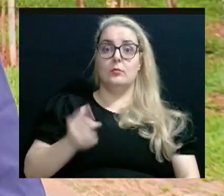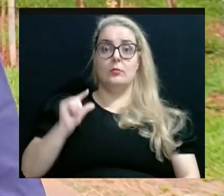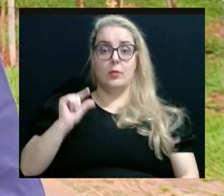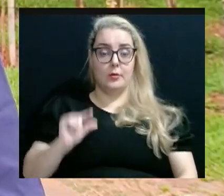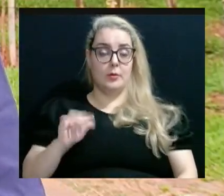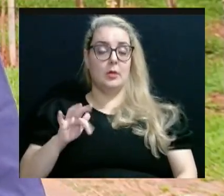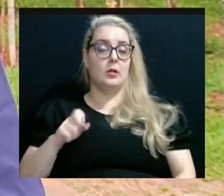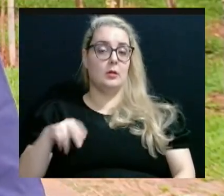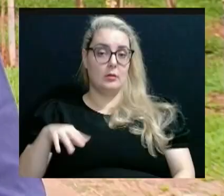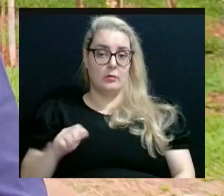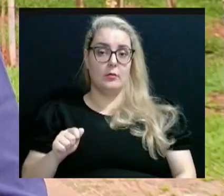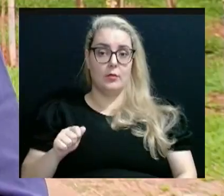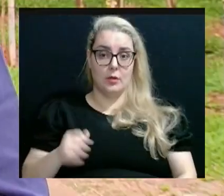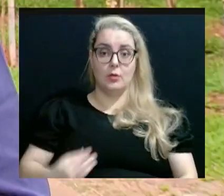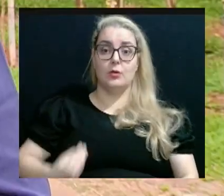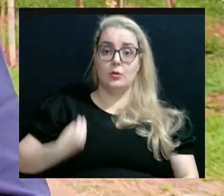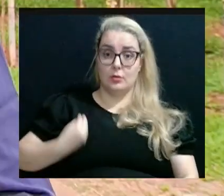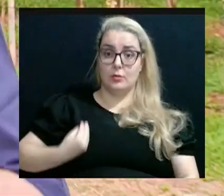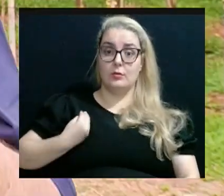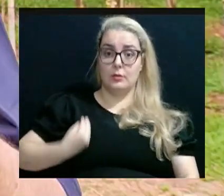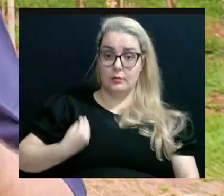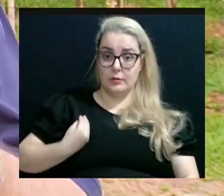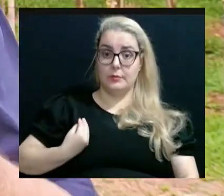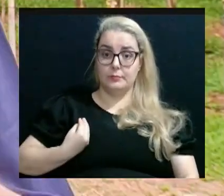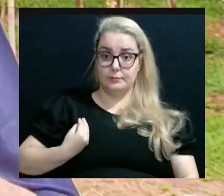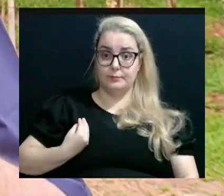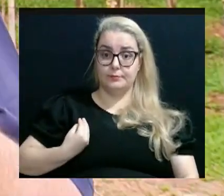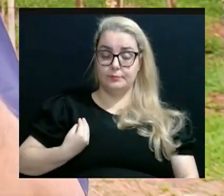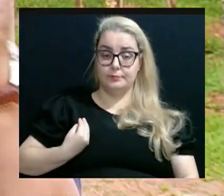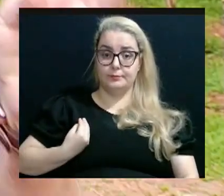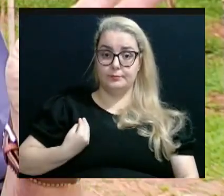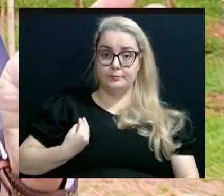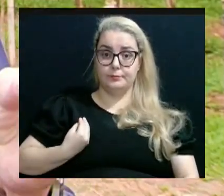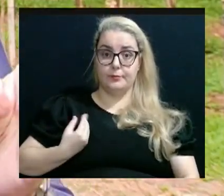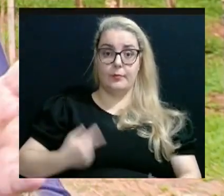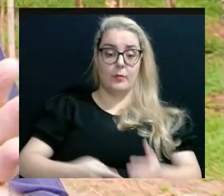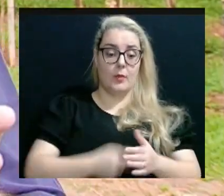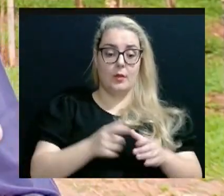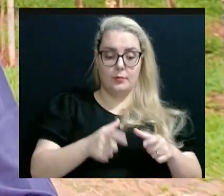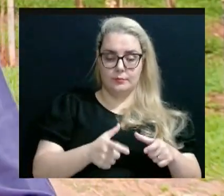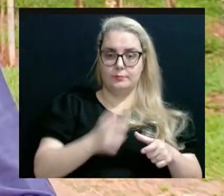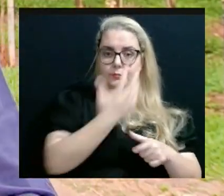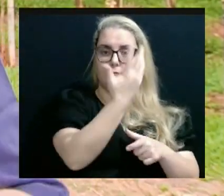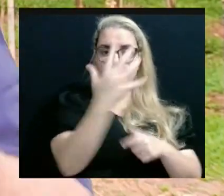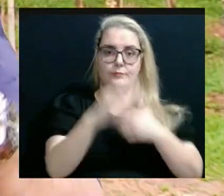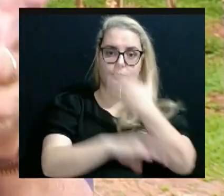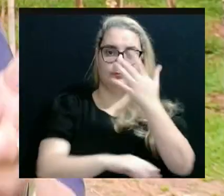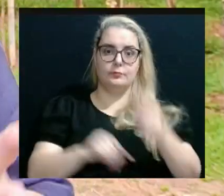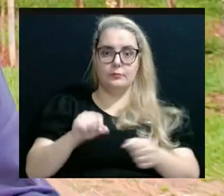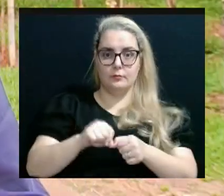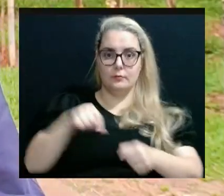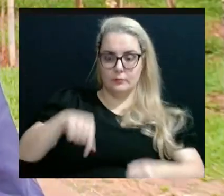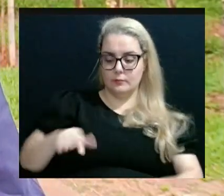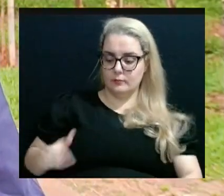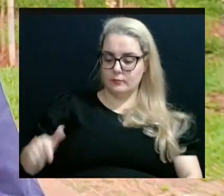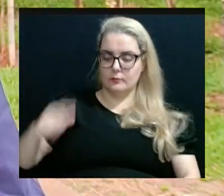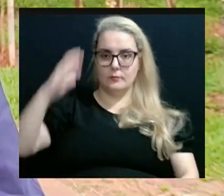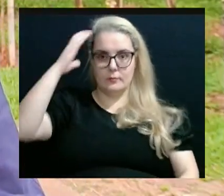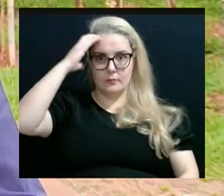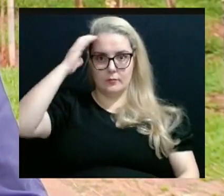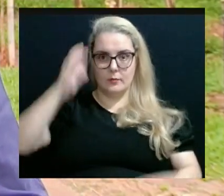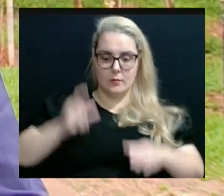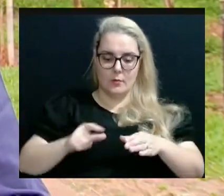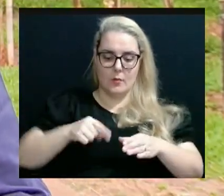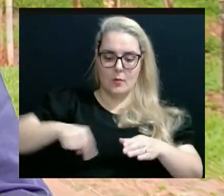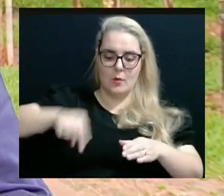fauna sobreviva. A primeira microfloresta foi feita aqui no Taquaral, no Balão do Cartódromo,